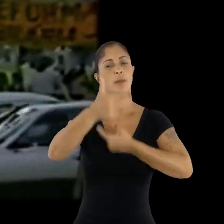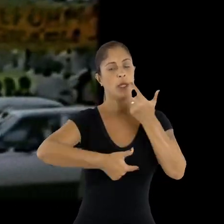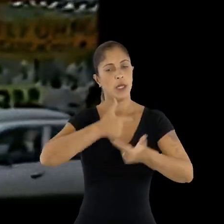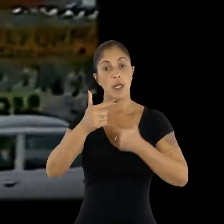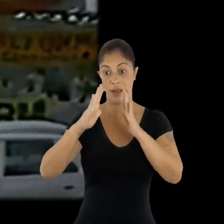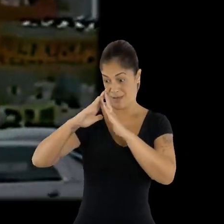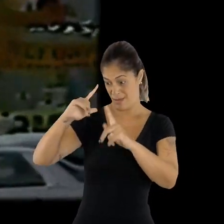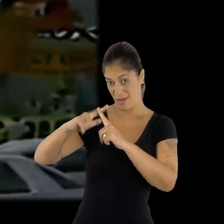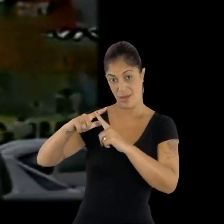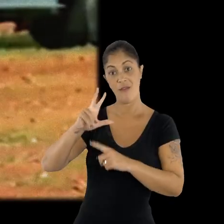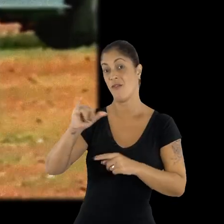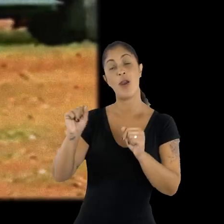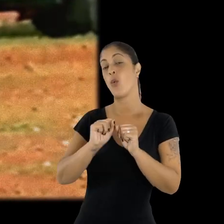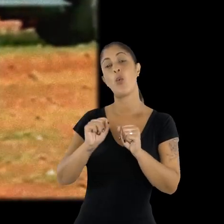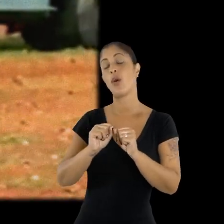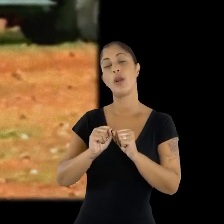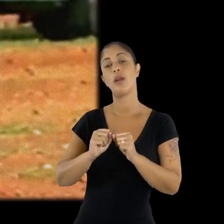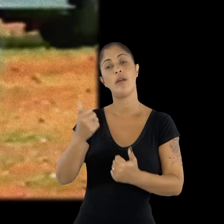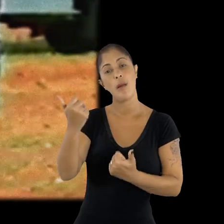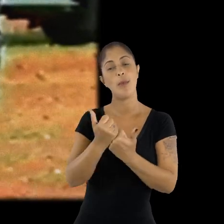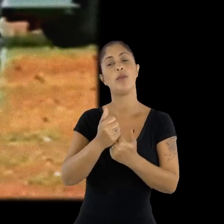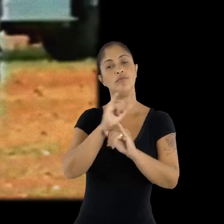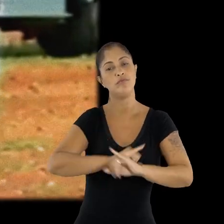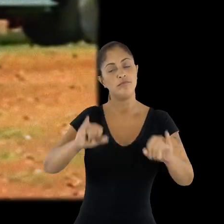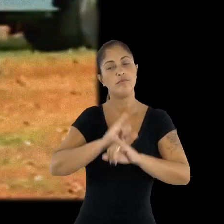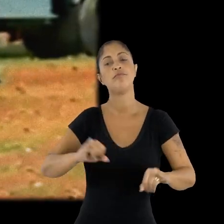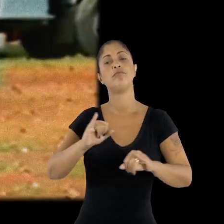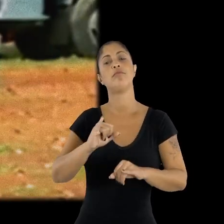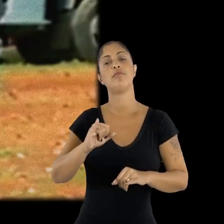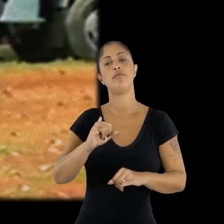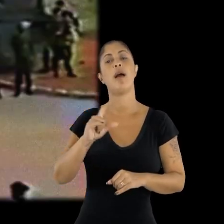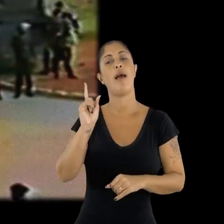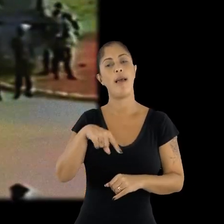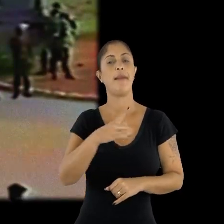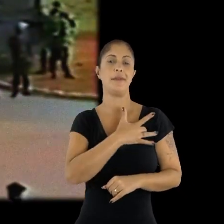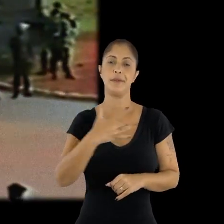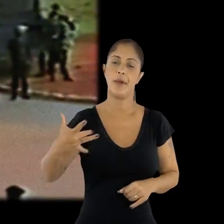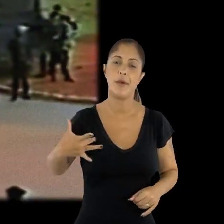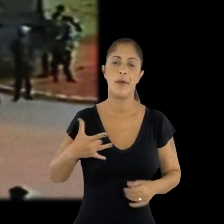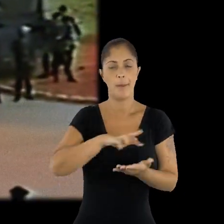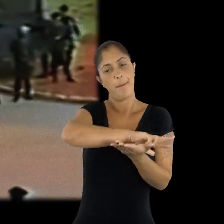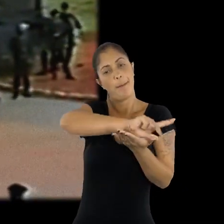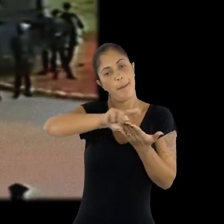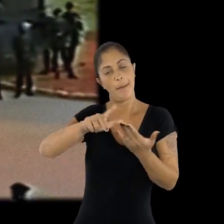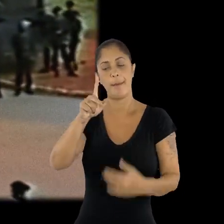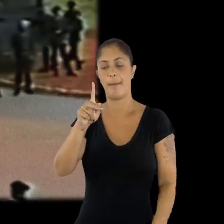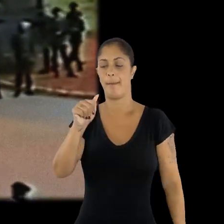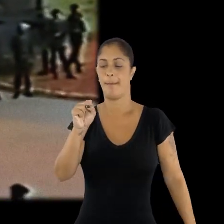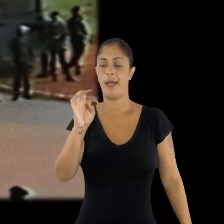igreja, aos poucos, ela vai fazendo o quê? Pastoral operária, pastoral da saúde, pastoral, né, uma série de